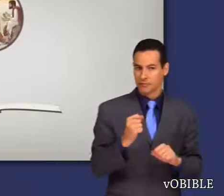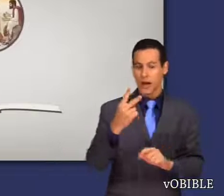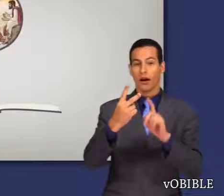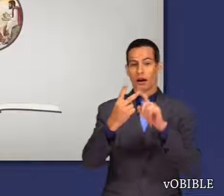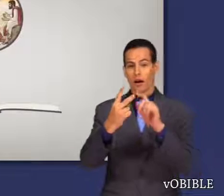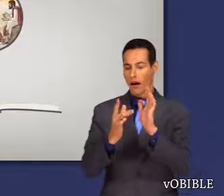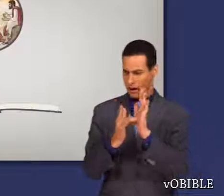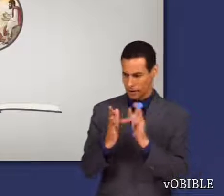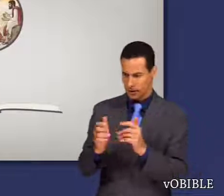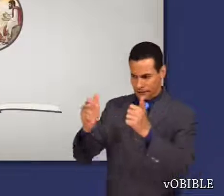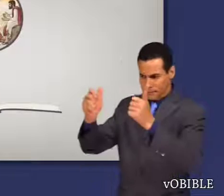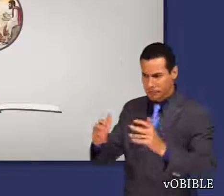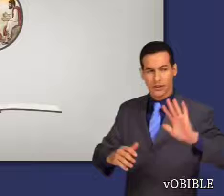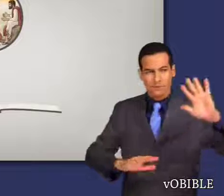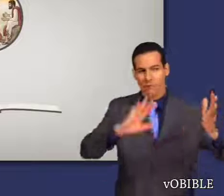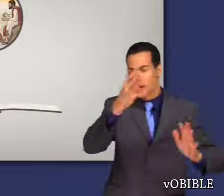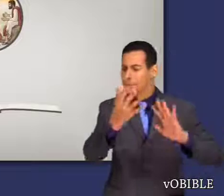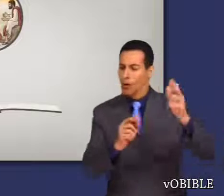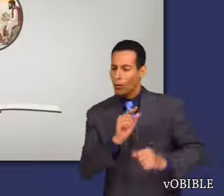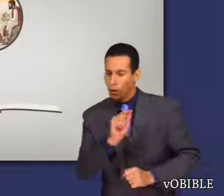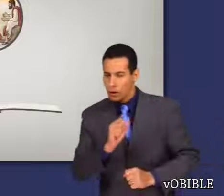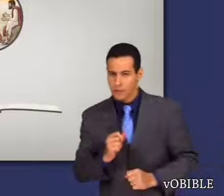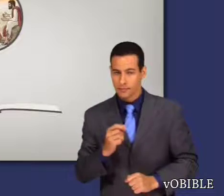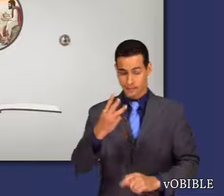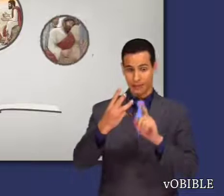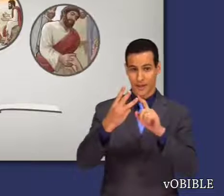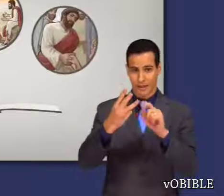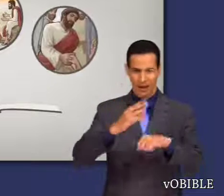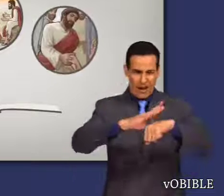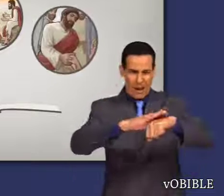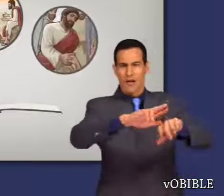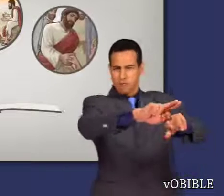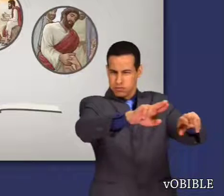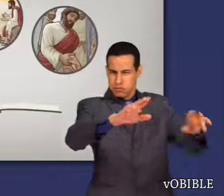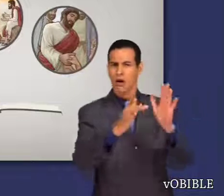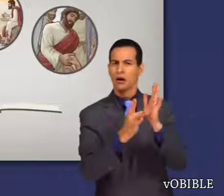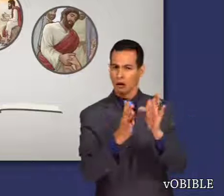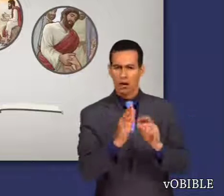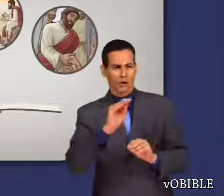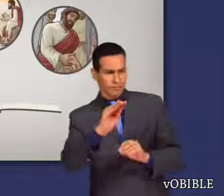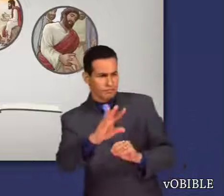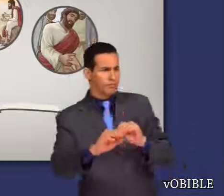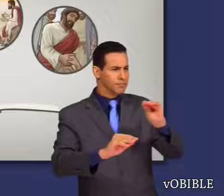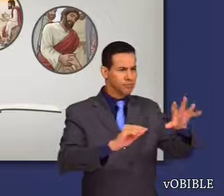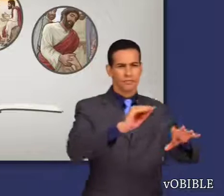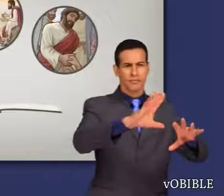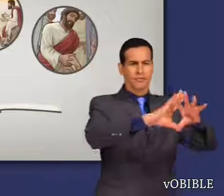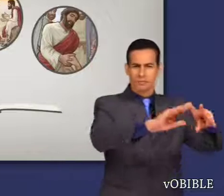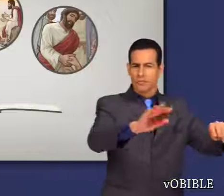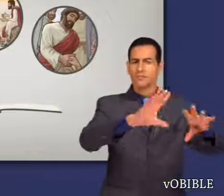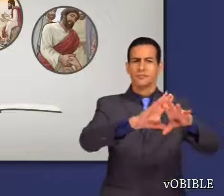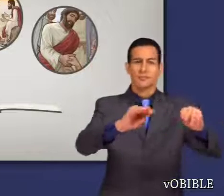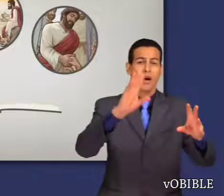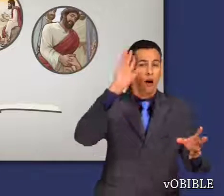isso. Note as profecias de Jesus sobre os últimos dias. E veja como seus milagres demonstram o que ele vai